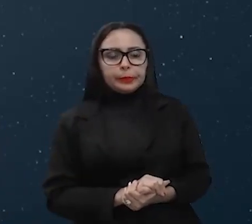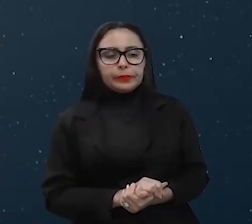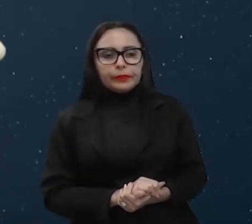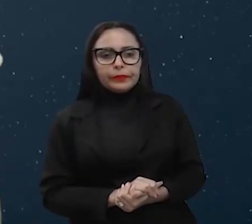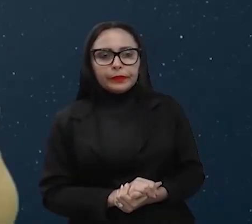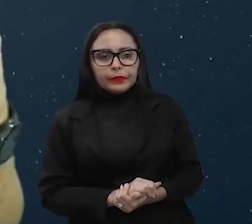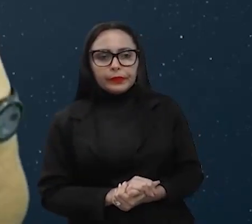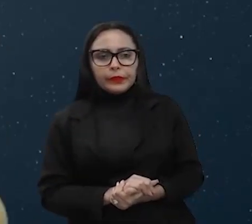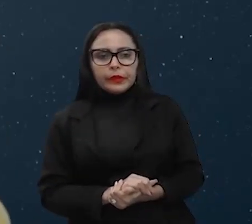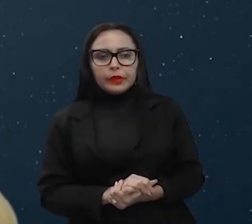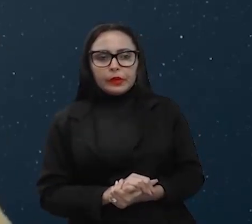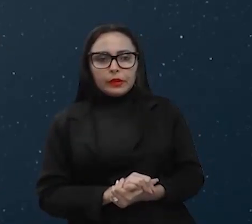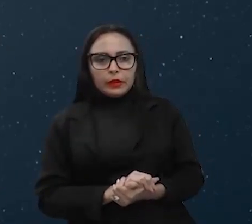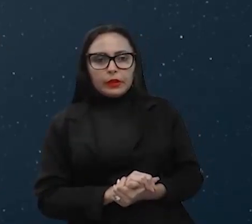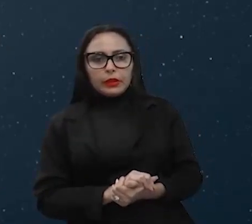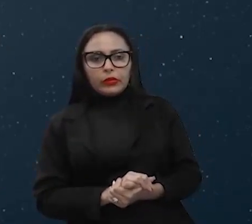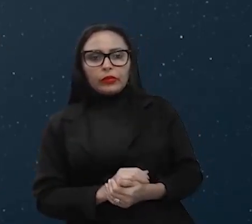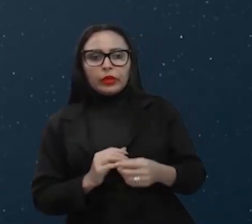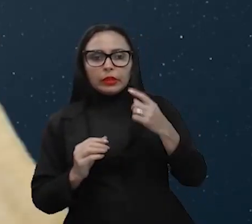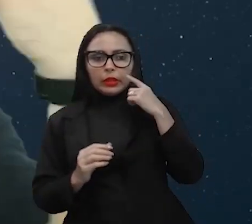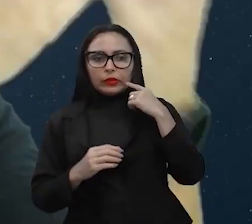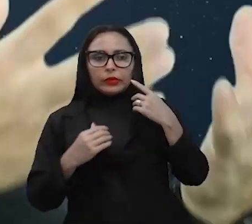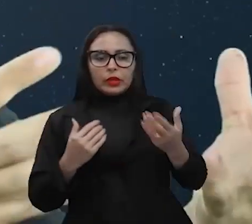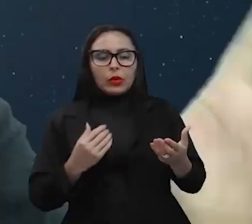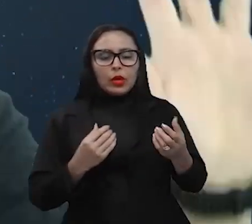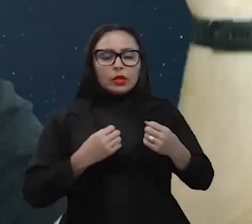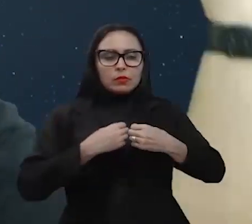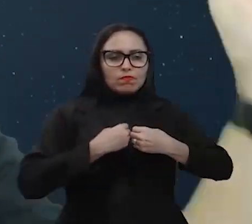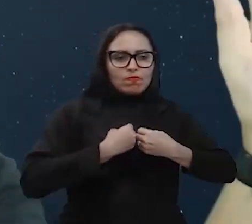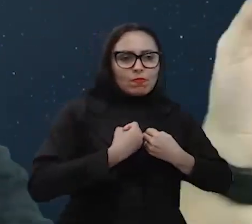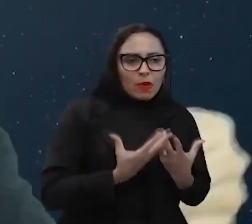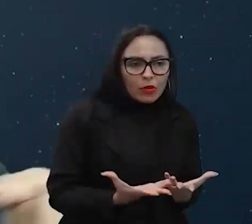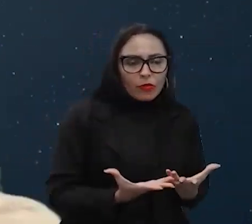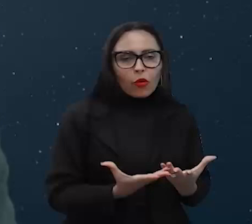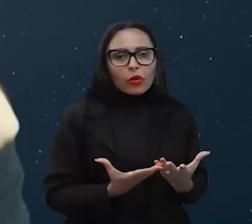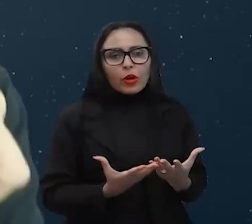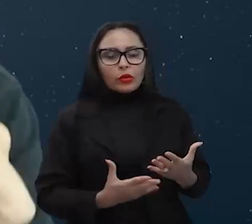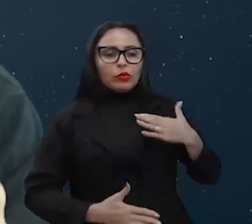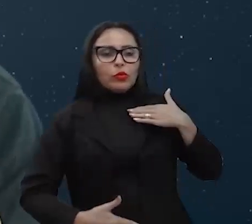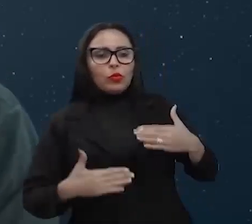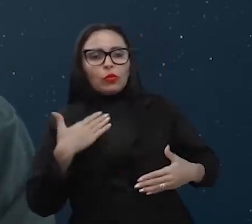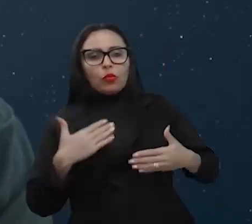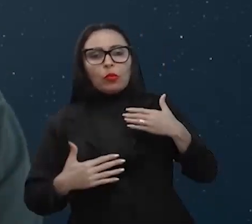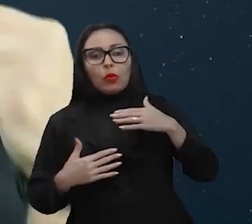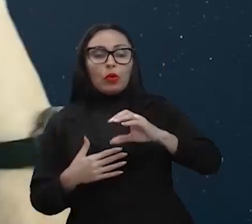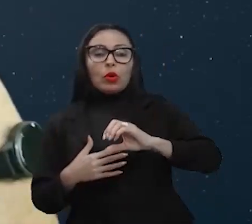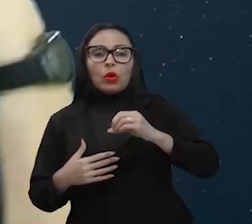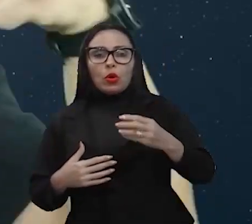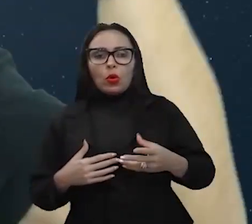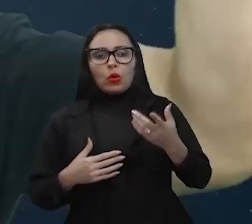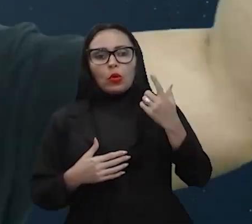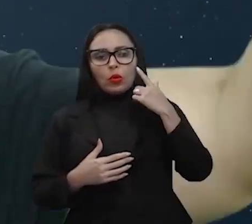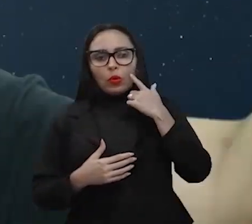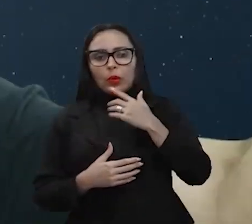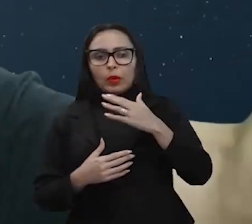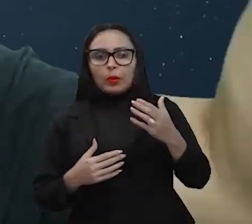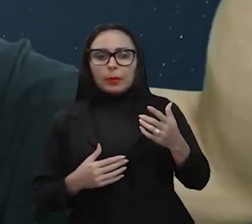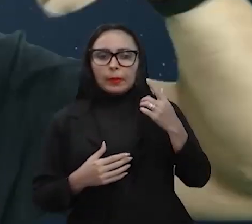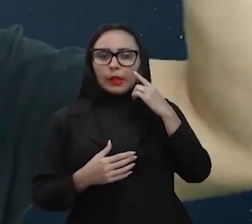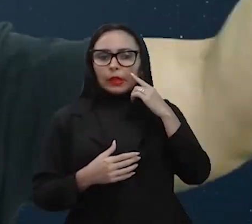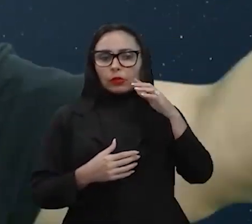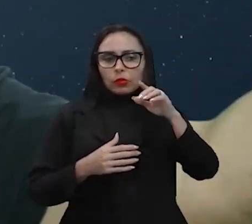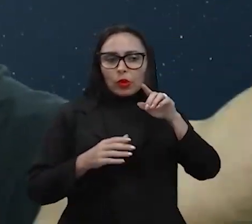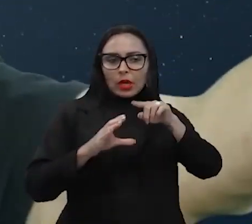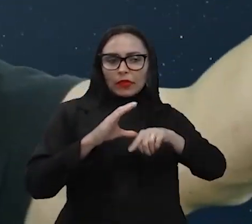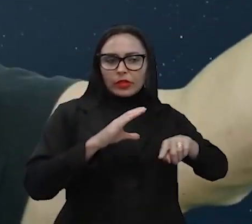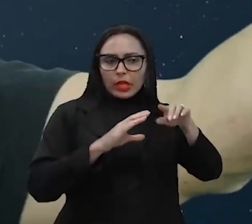vai ter uma parte dela que vai liberar uma secreção que vai para fora do corpo ou vai para uma cavidade que tem contato